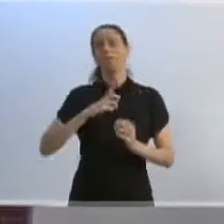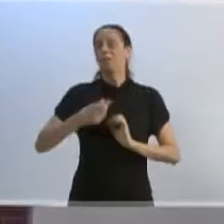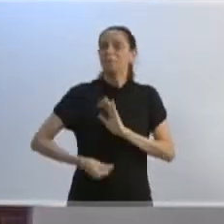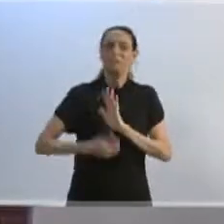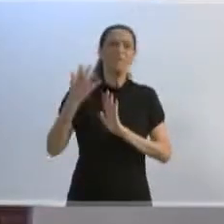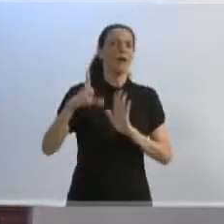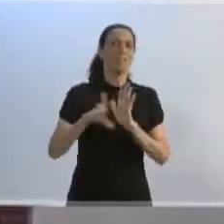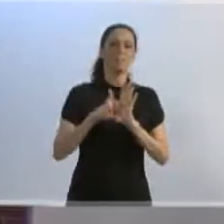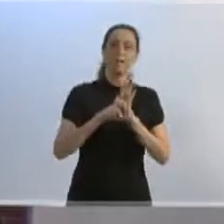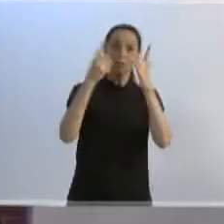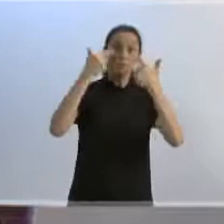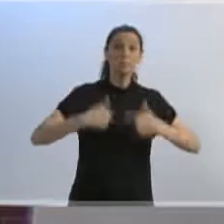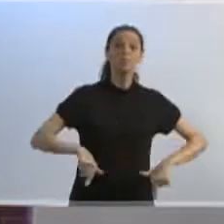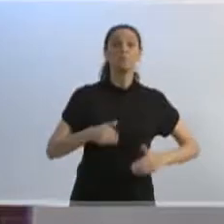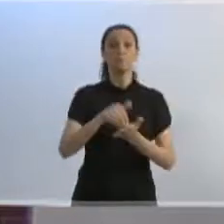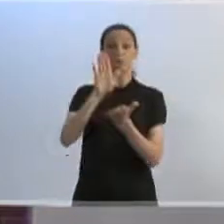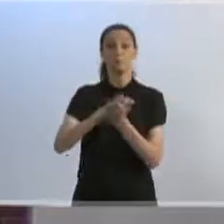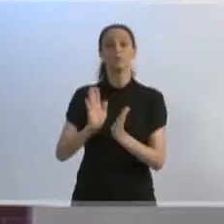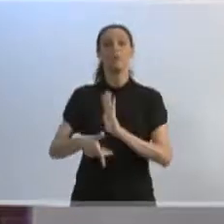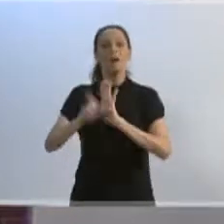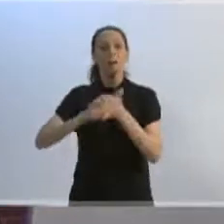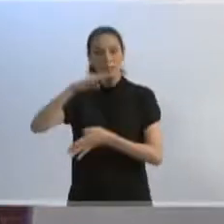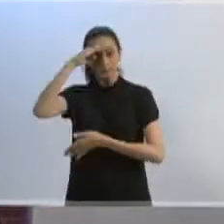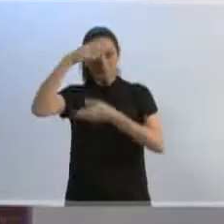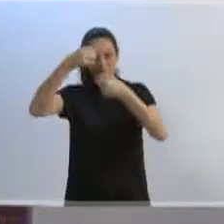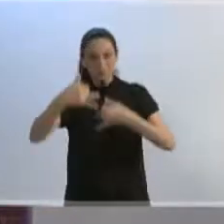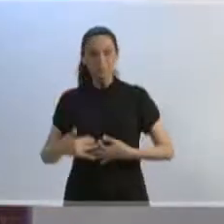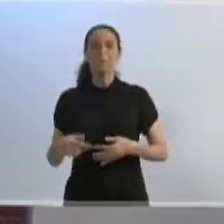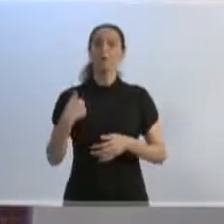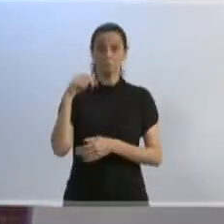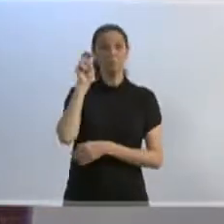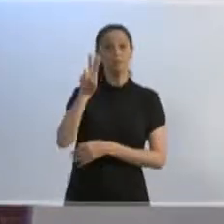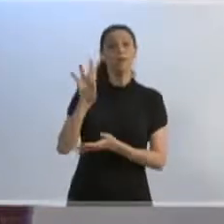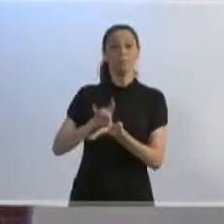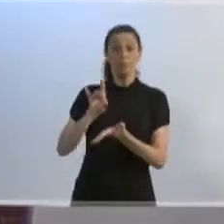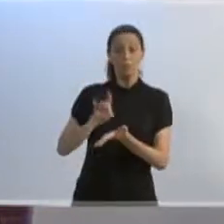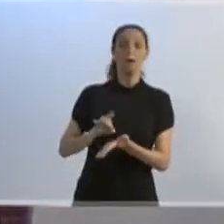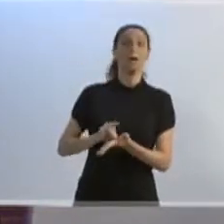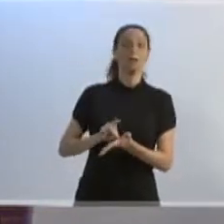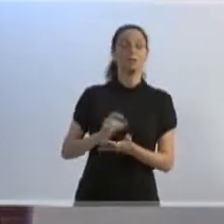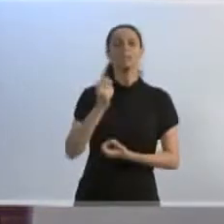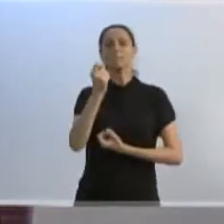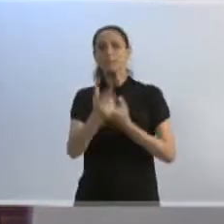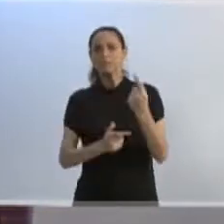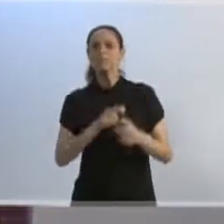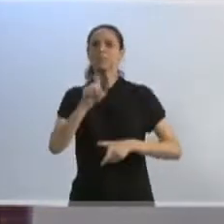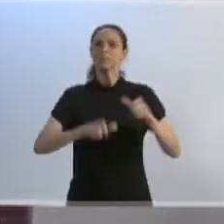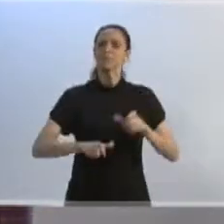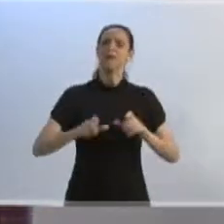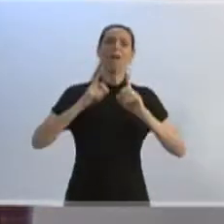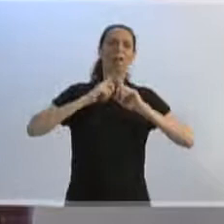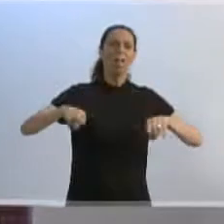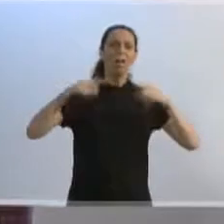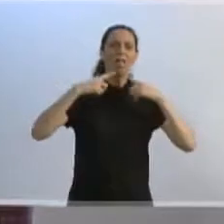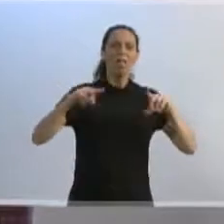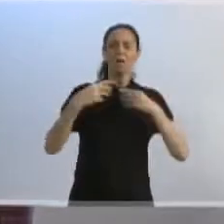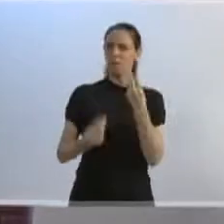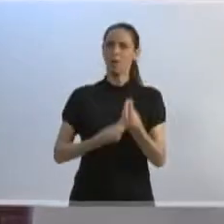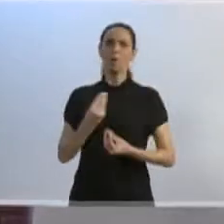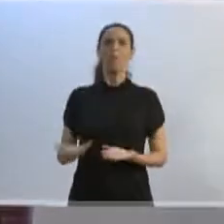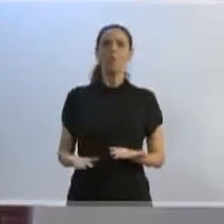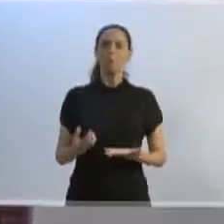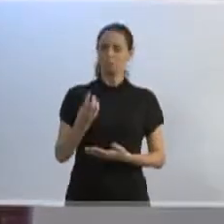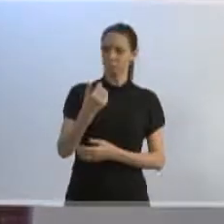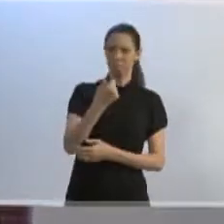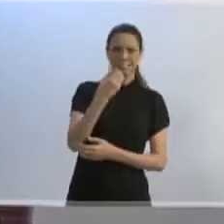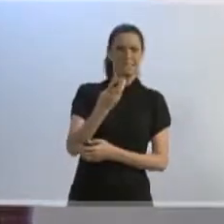a lei de transparência das multas, que o vereador Jovino falou aqui, e eu vi erroneamente as pessoas, às vezes, reclamando que estava lá, pô, mas 13